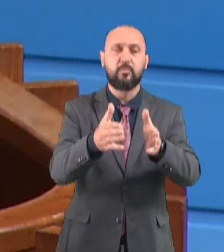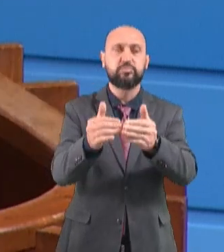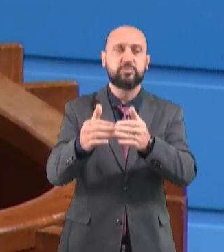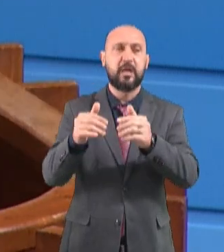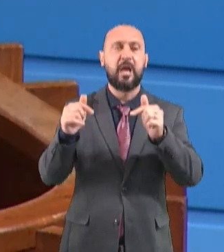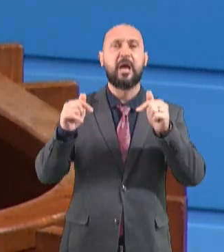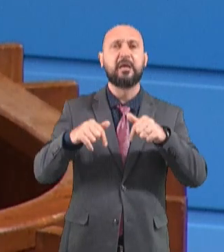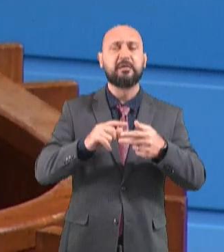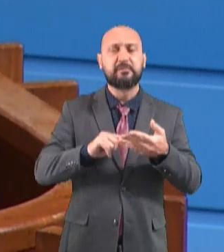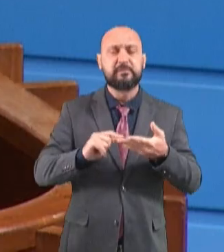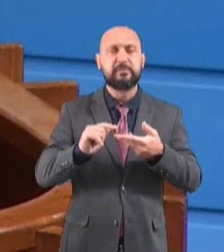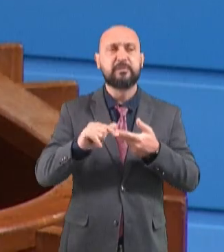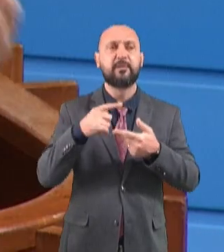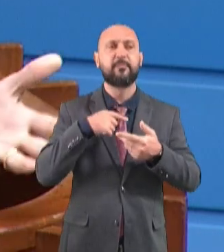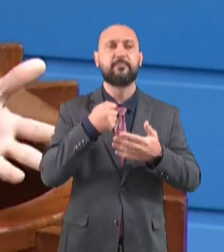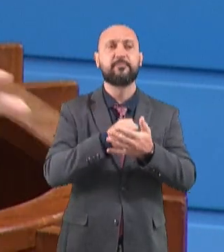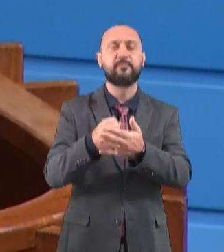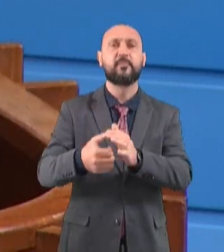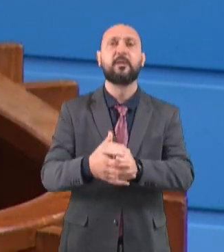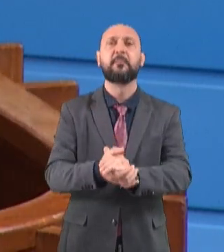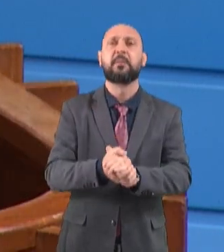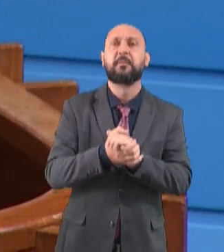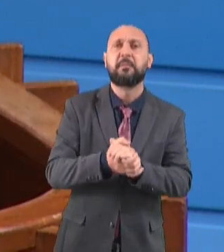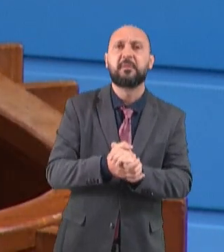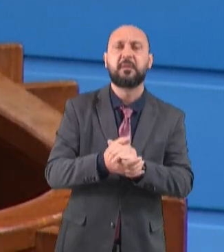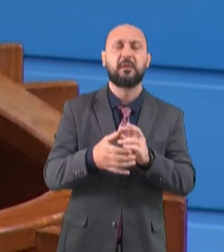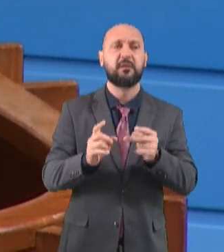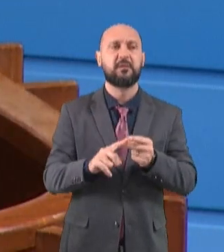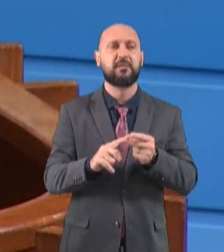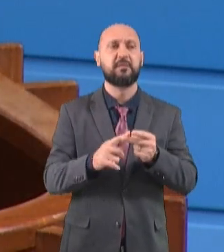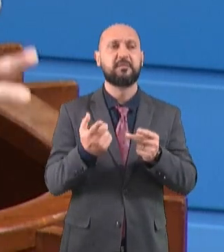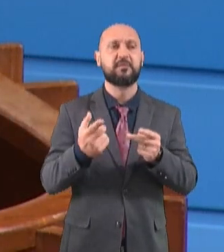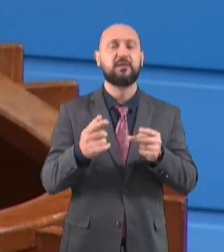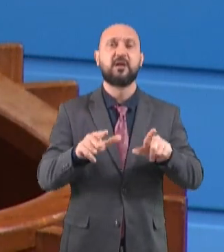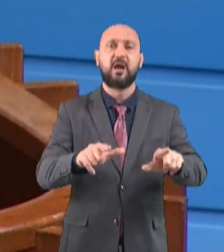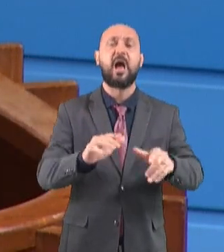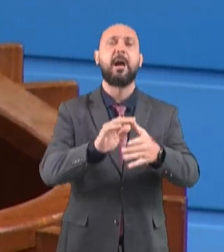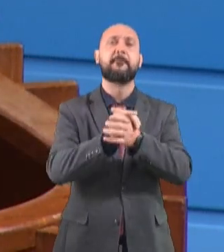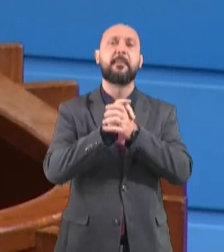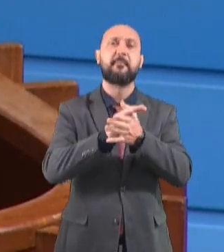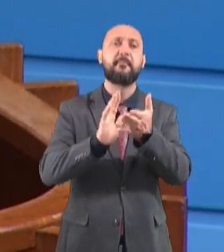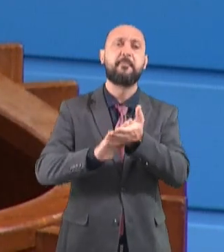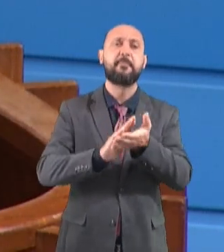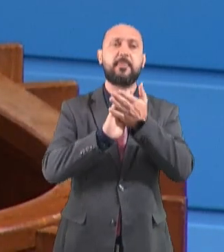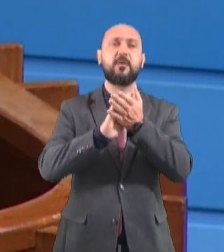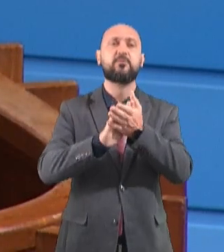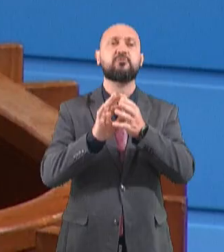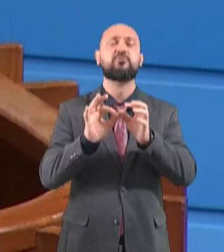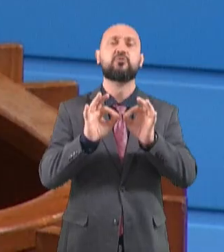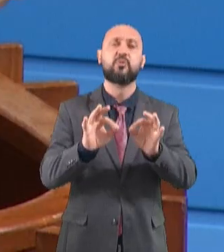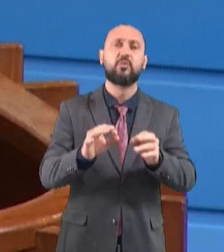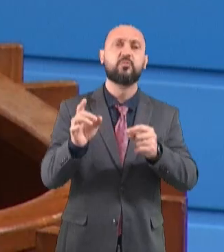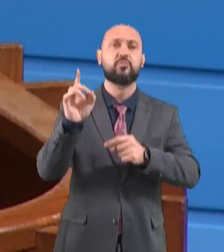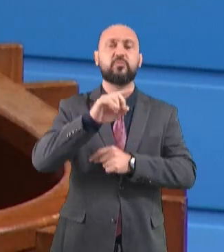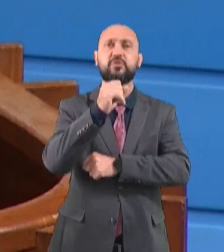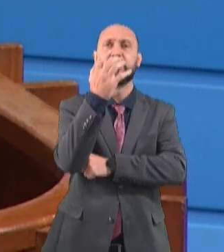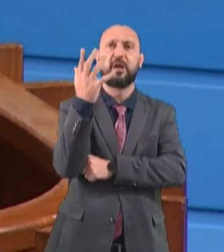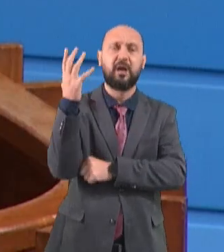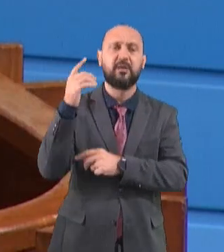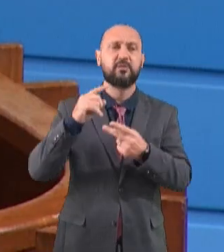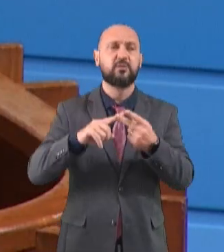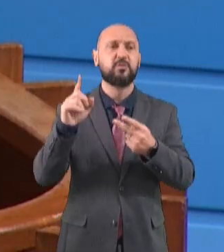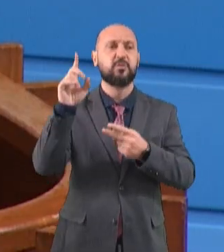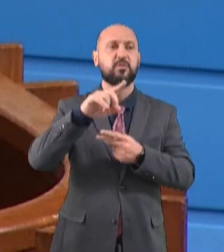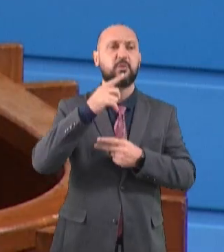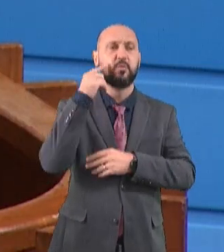tantos requerimentos para cumprimentar, para estender uma moção de aplauso, de ordem, o dia da árvore, o